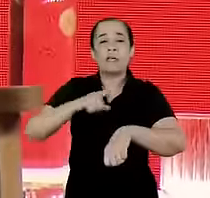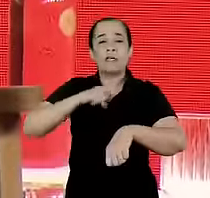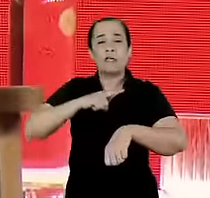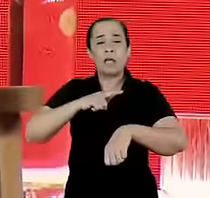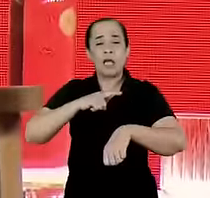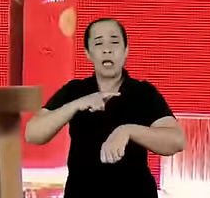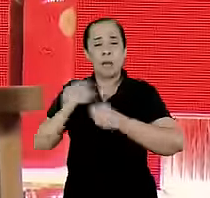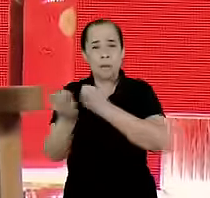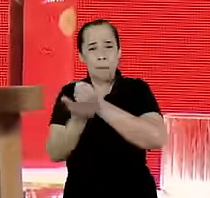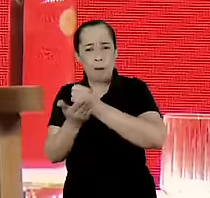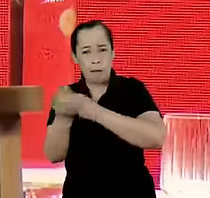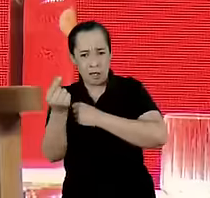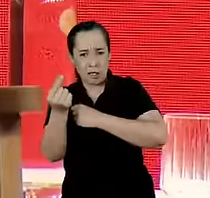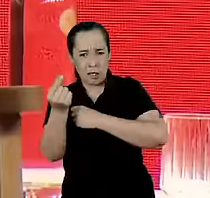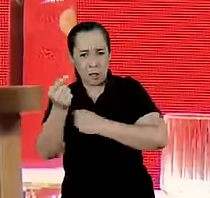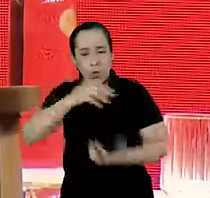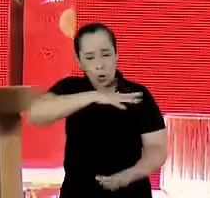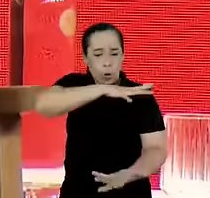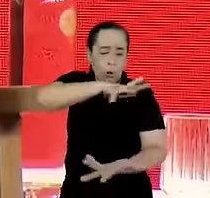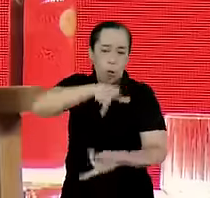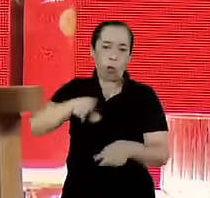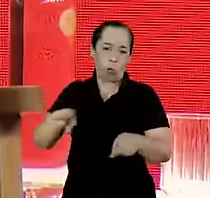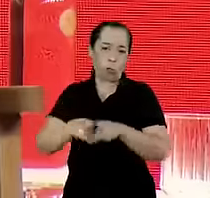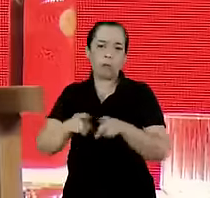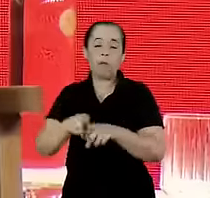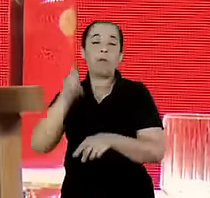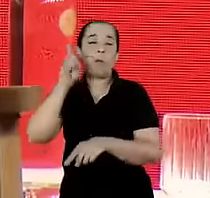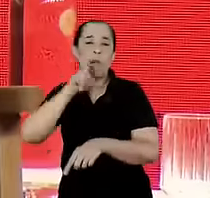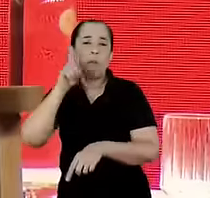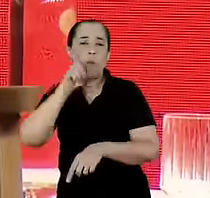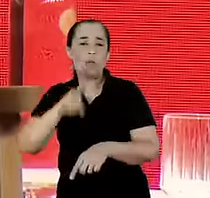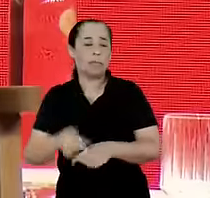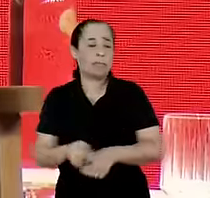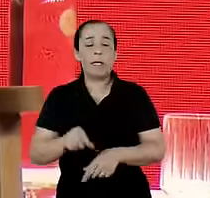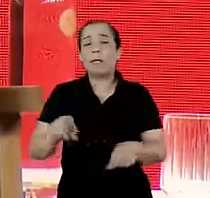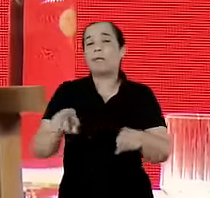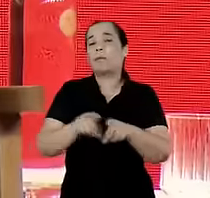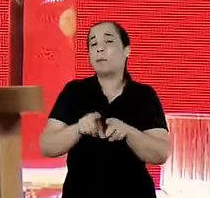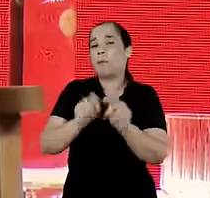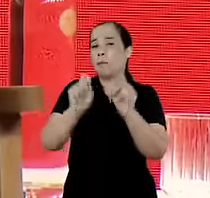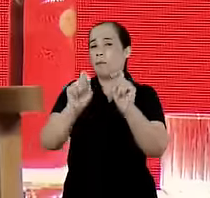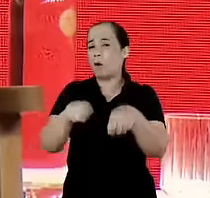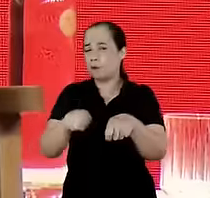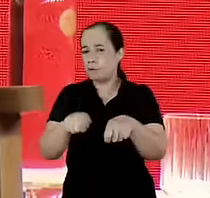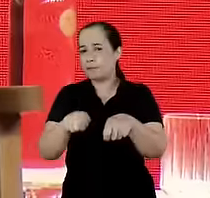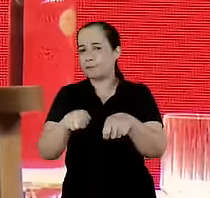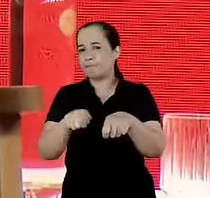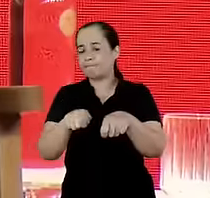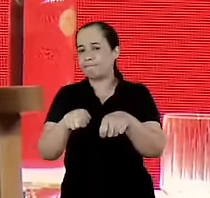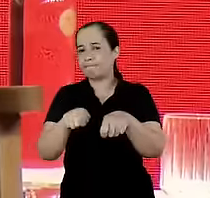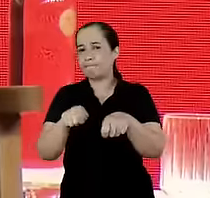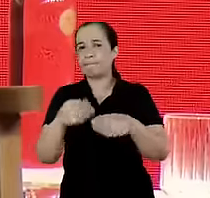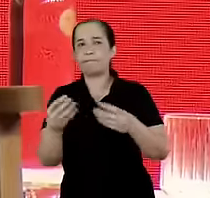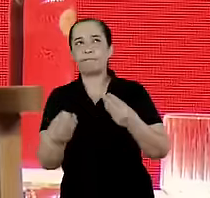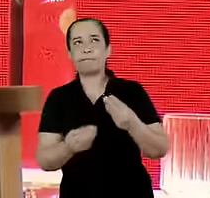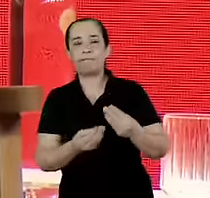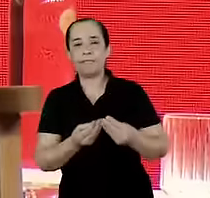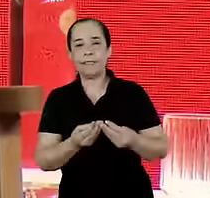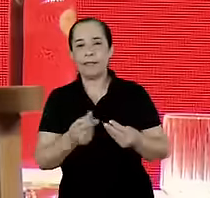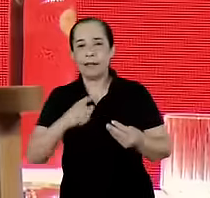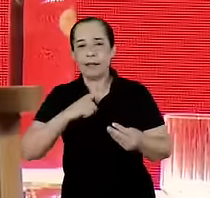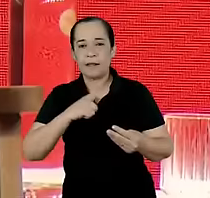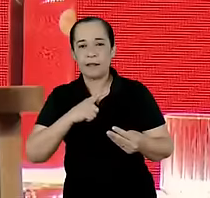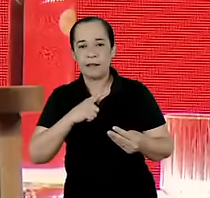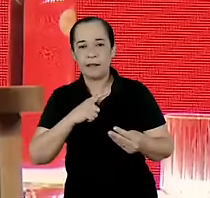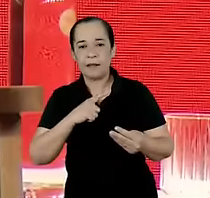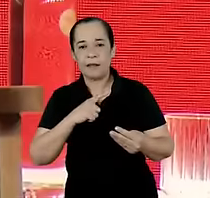monetárias no mundo e obviamente nos Estados Unidos e isso poder levar até eh a uma questão que seria